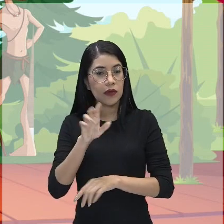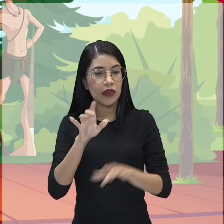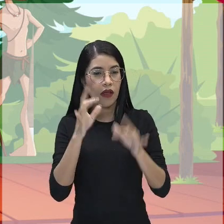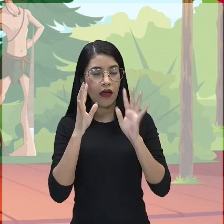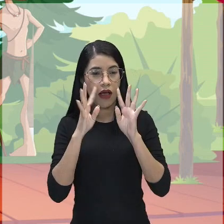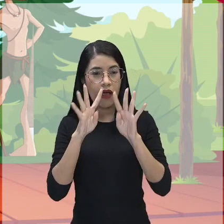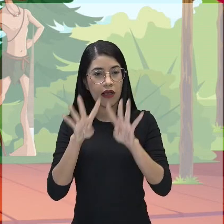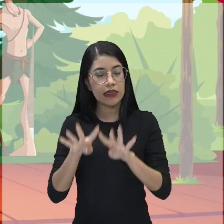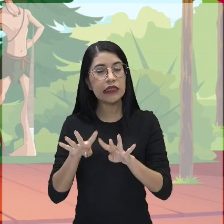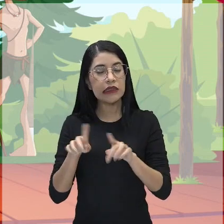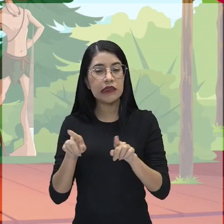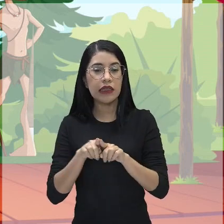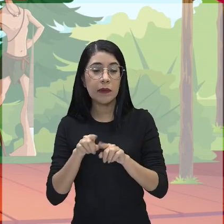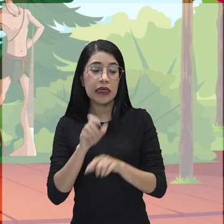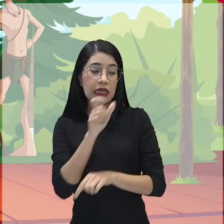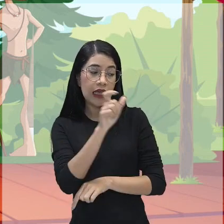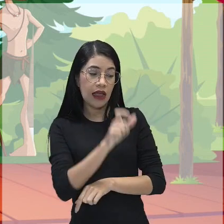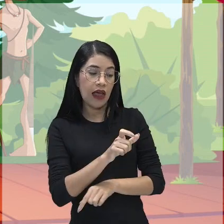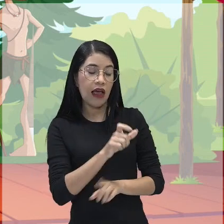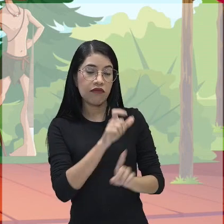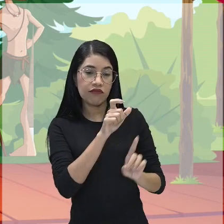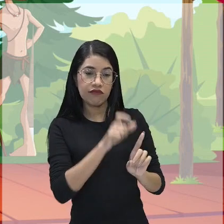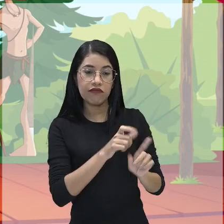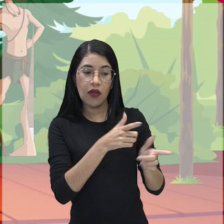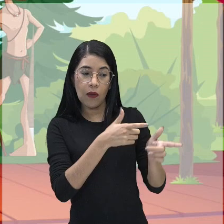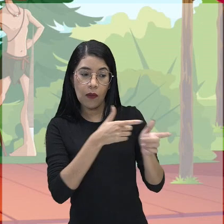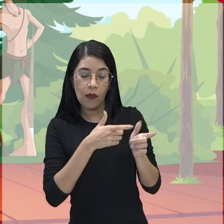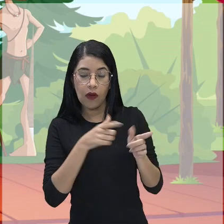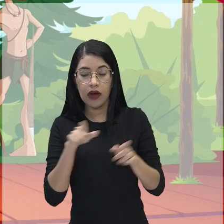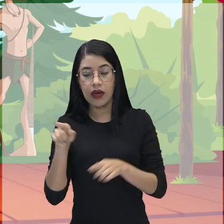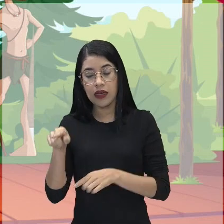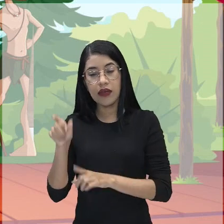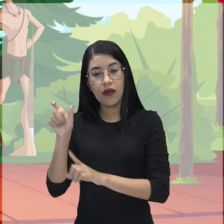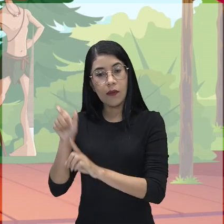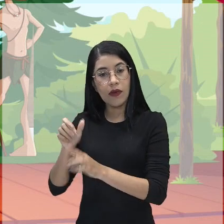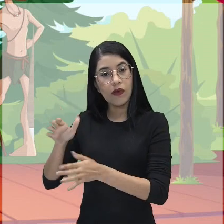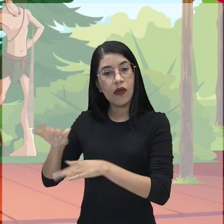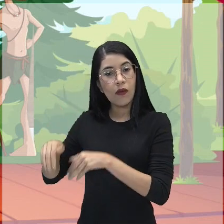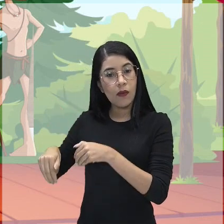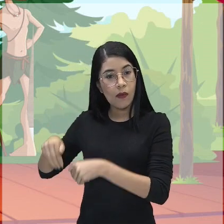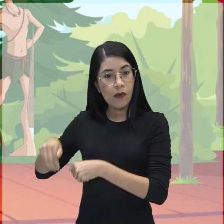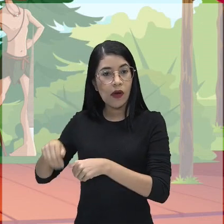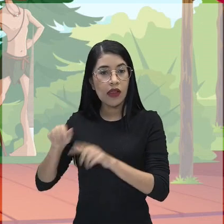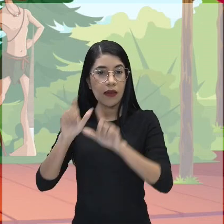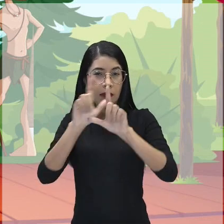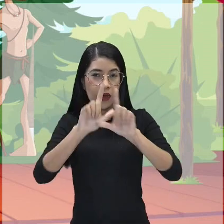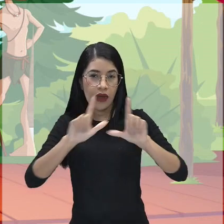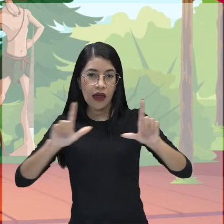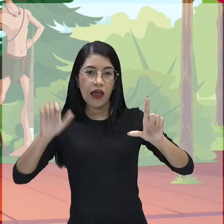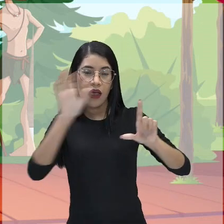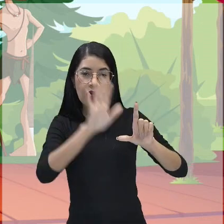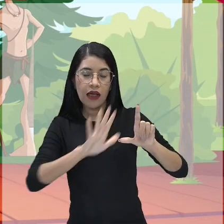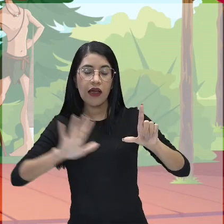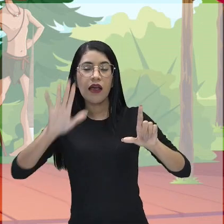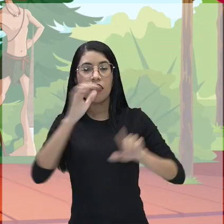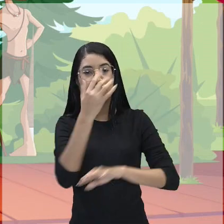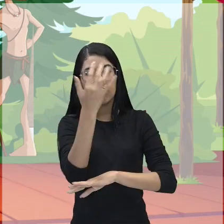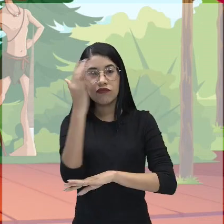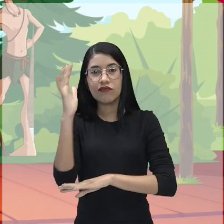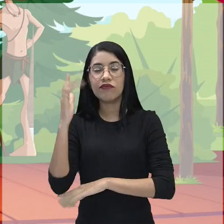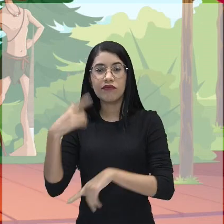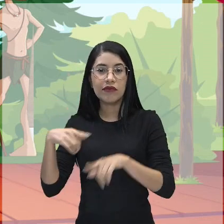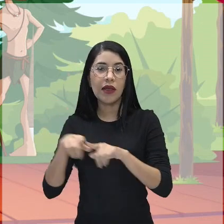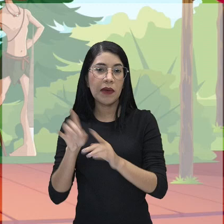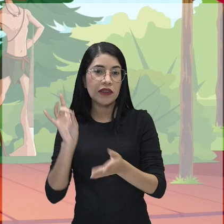são realmente um caçador e o Curupira. Que aqui atrás tem uma floresta, que o cenário, eles estão realmente